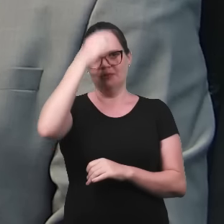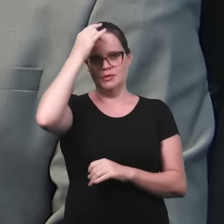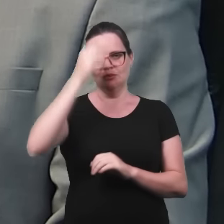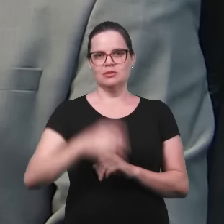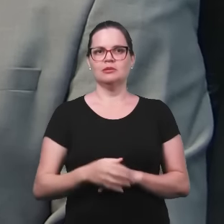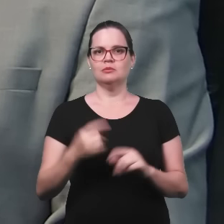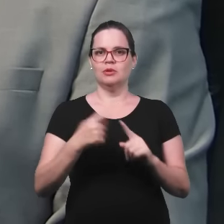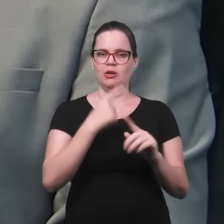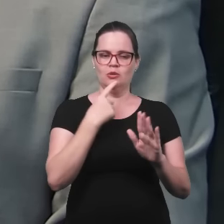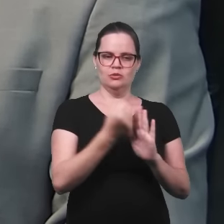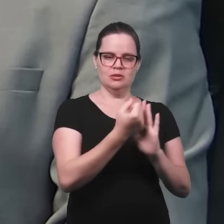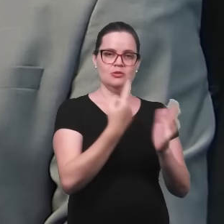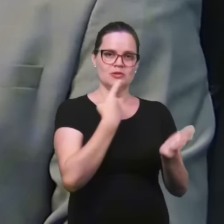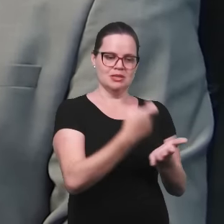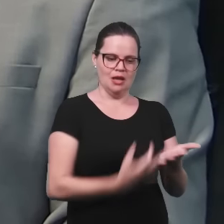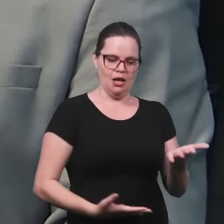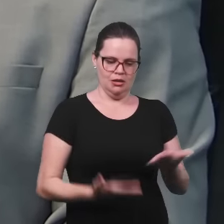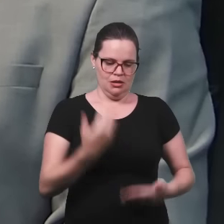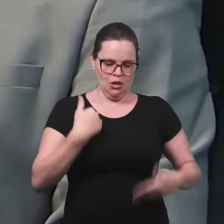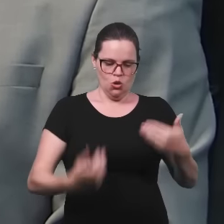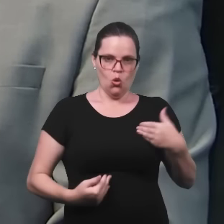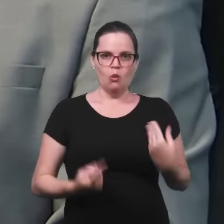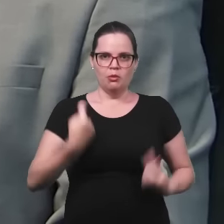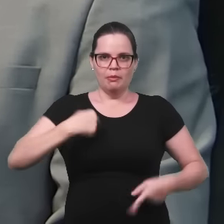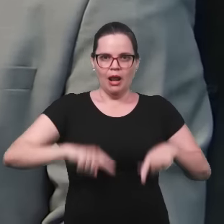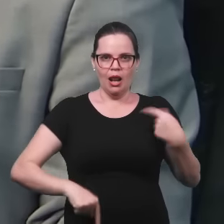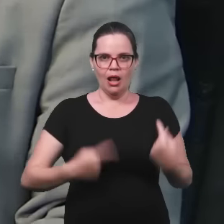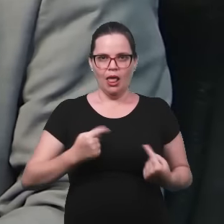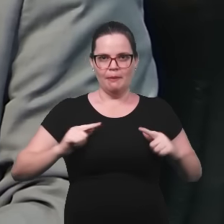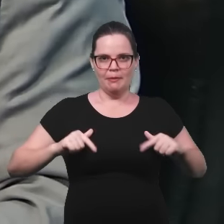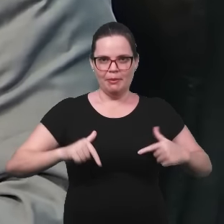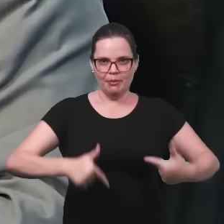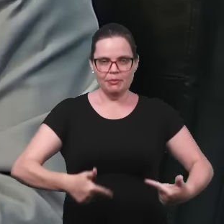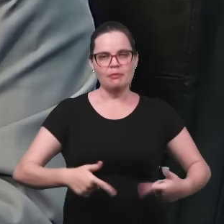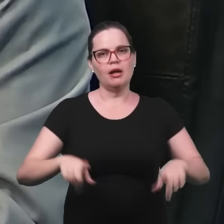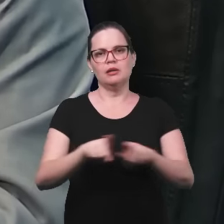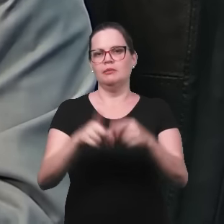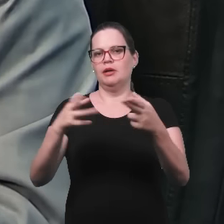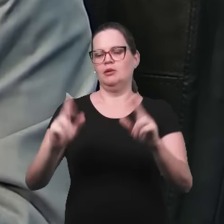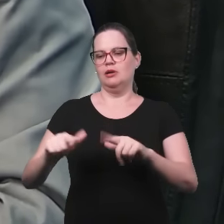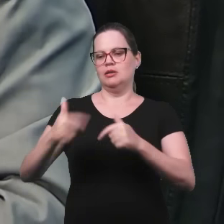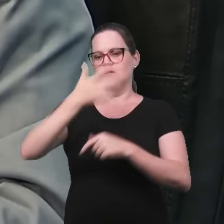o Espírito Santo dá vida à igreja. É interessante que